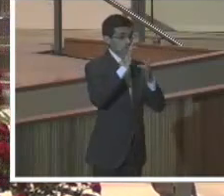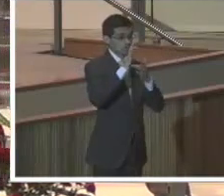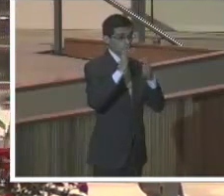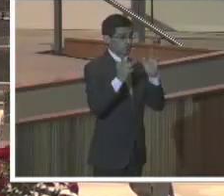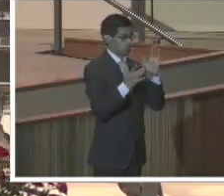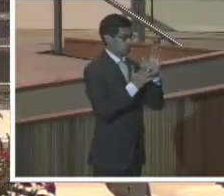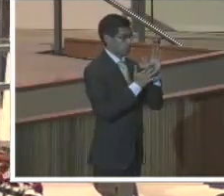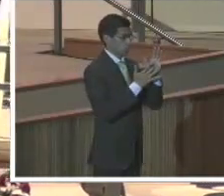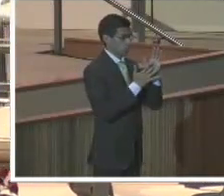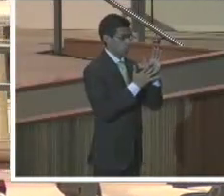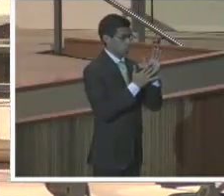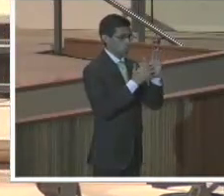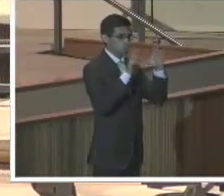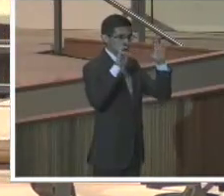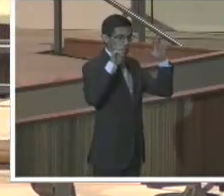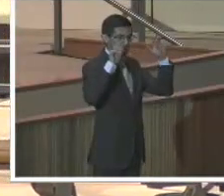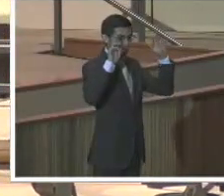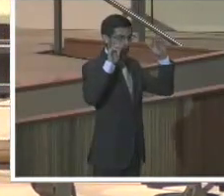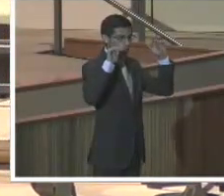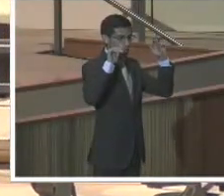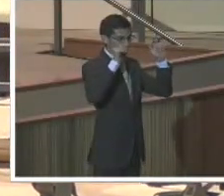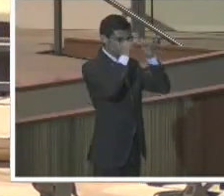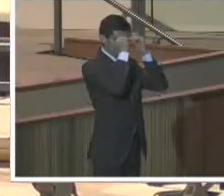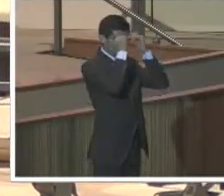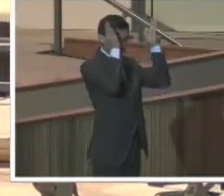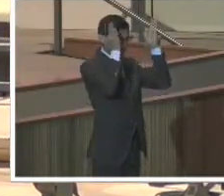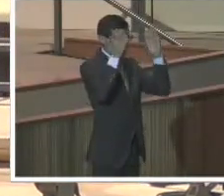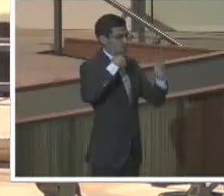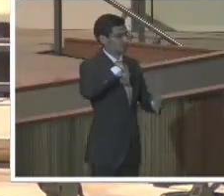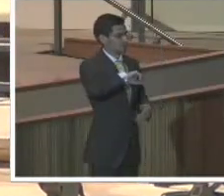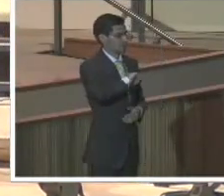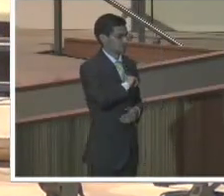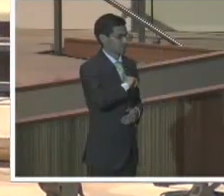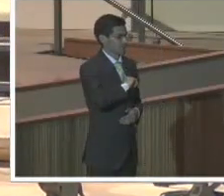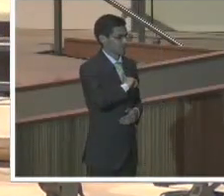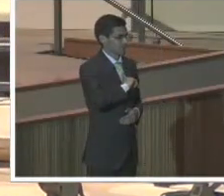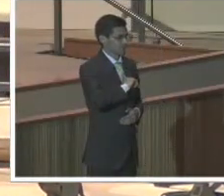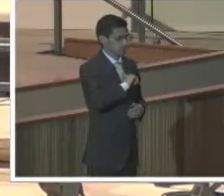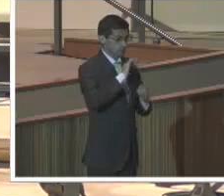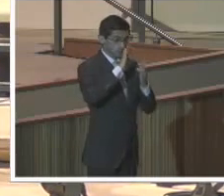Jesus não desiste da gente.